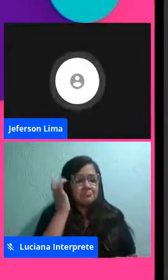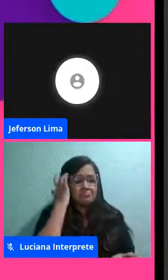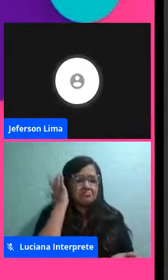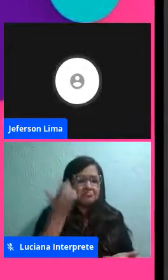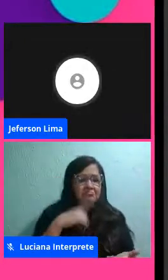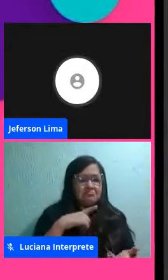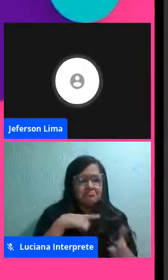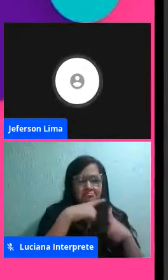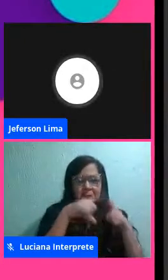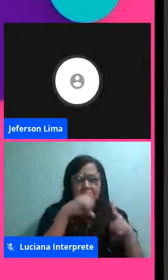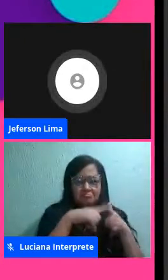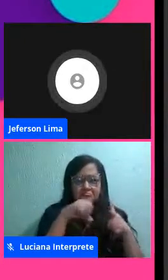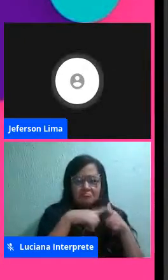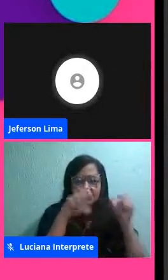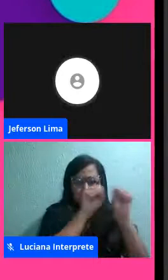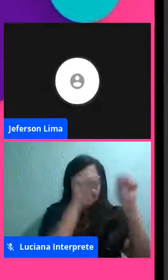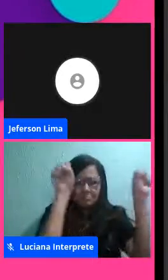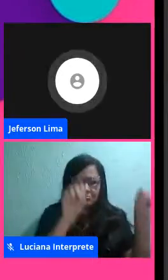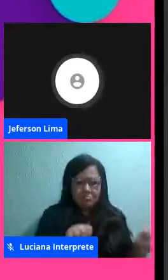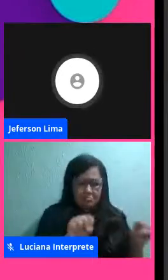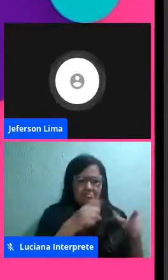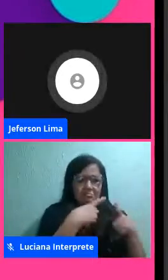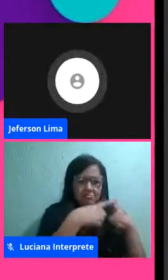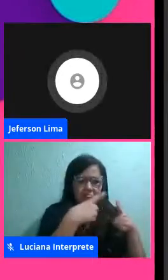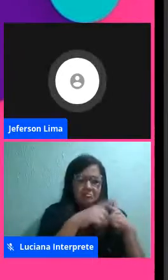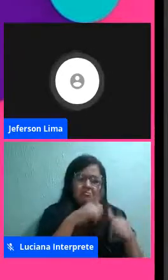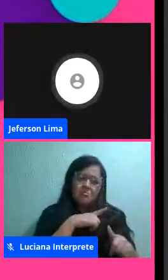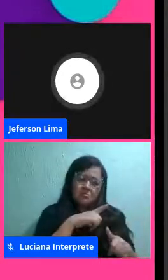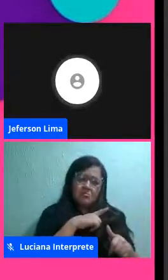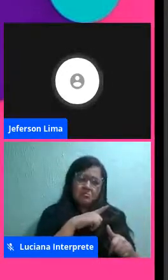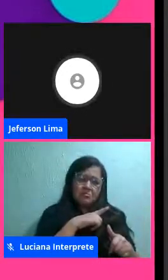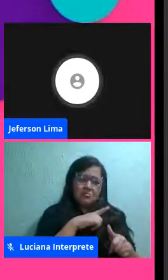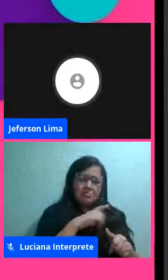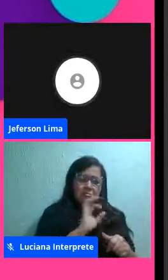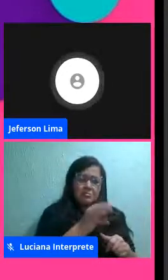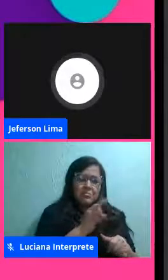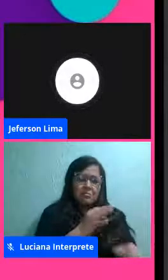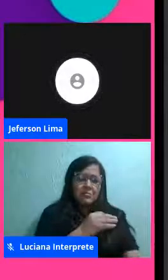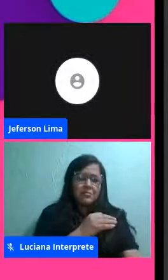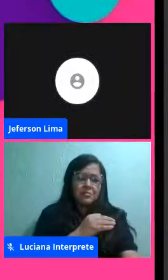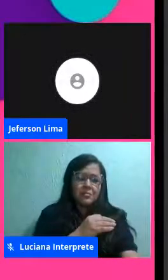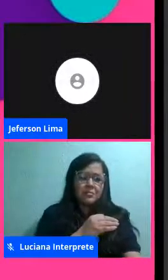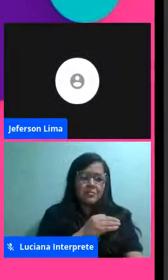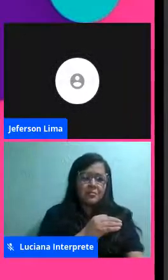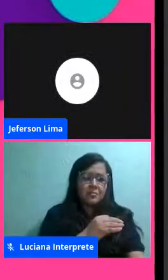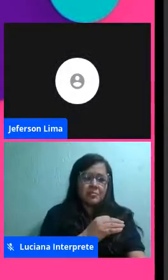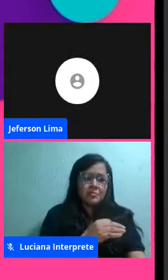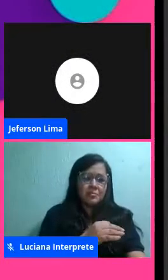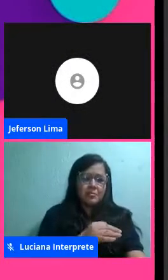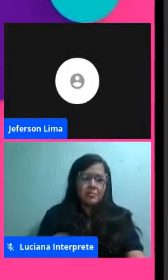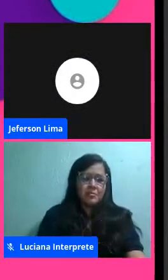aí realmente não tinha... peraí, eu fiz deploy de API, só que a API não existe.